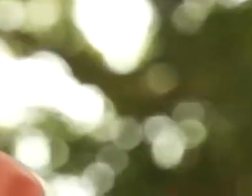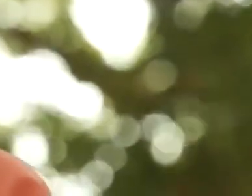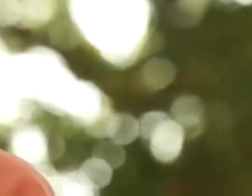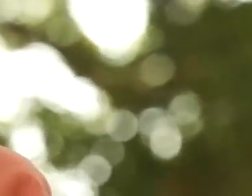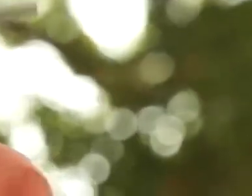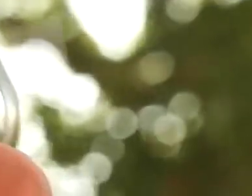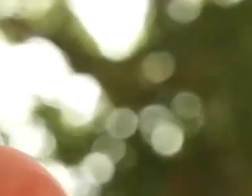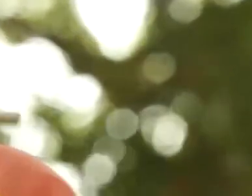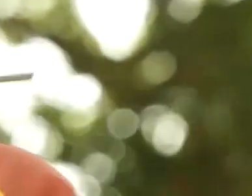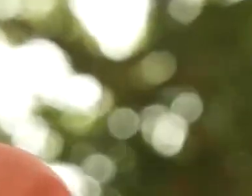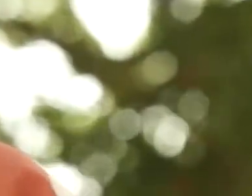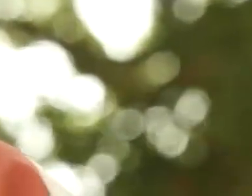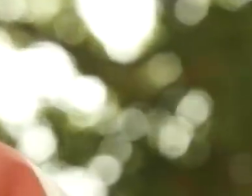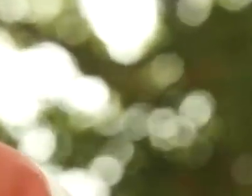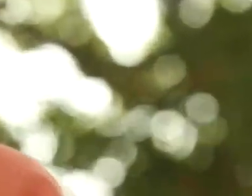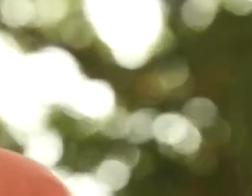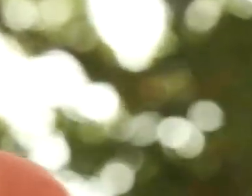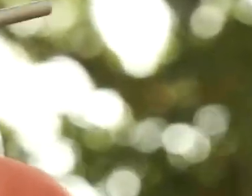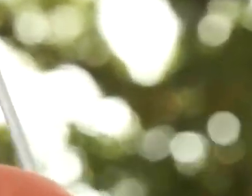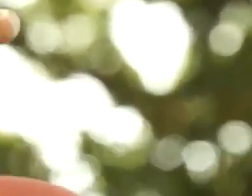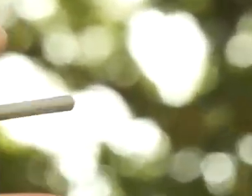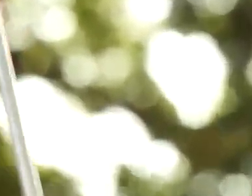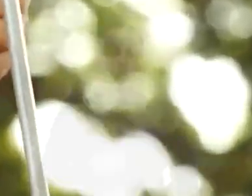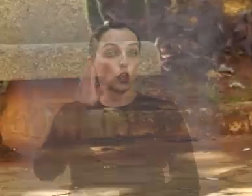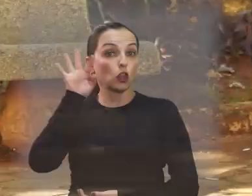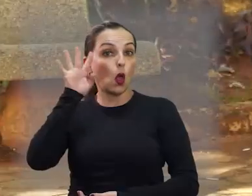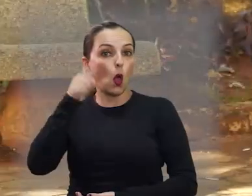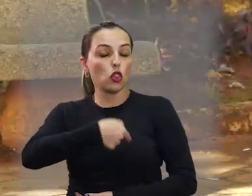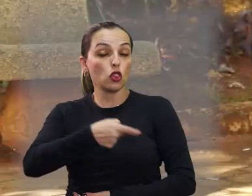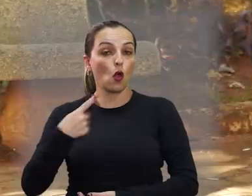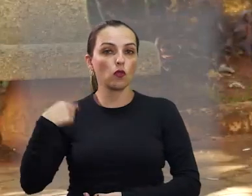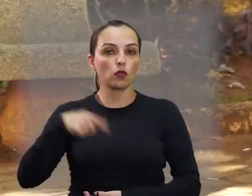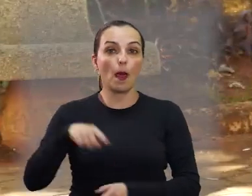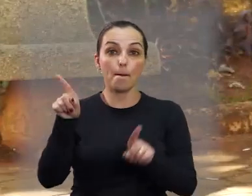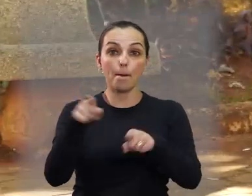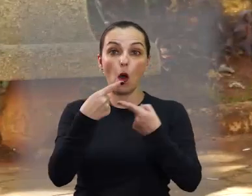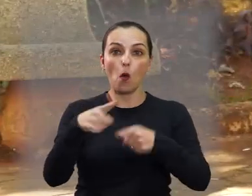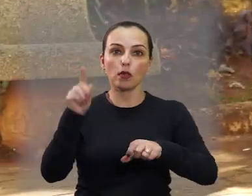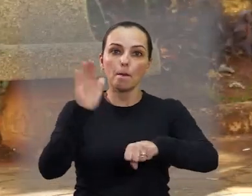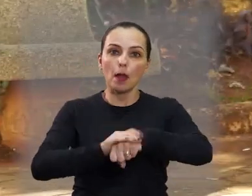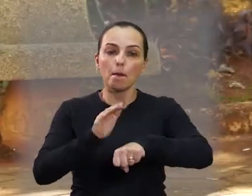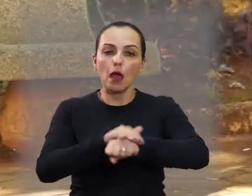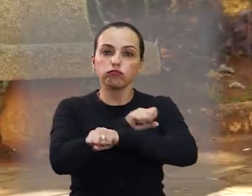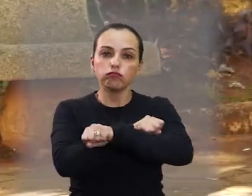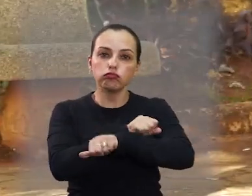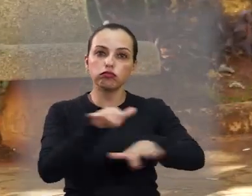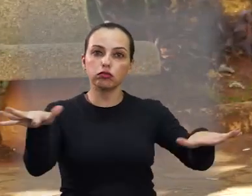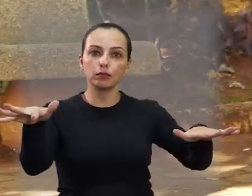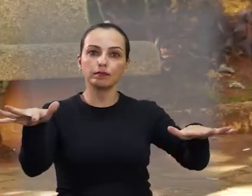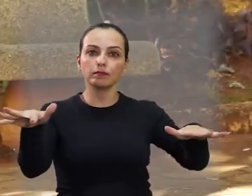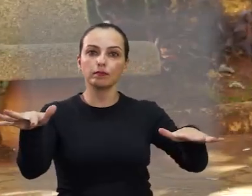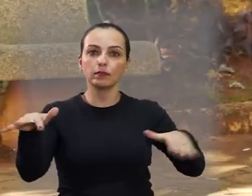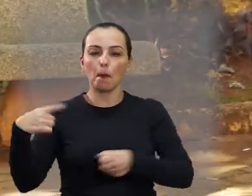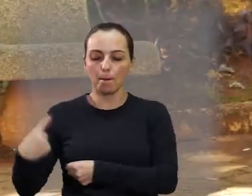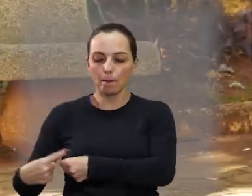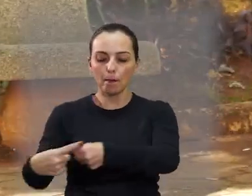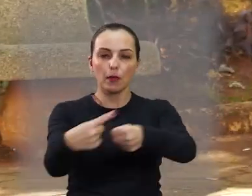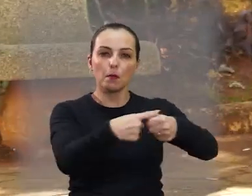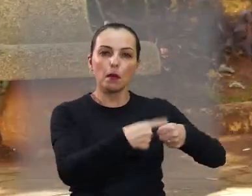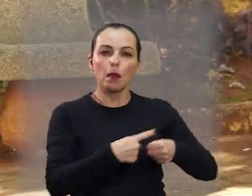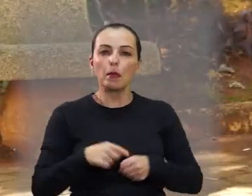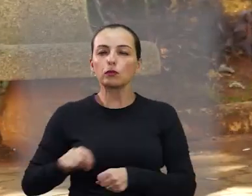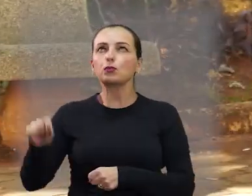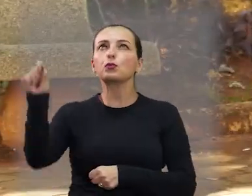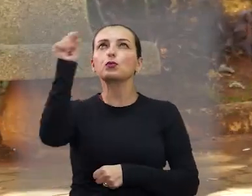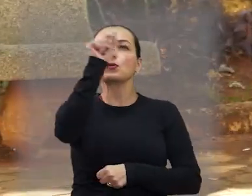psiu, sabia vem cá também. Nosso sonho é ir crescendo e conseguir levar aí o